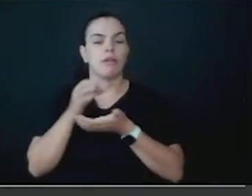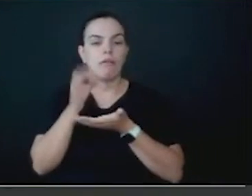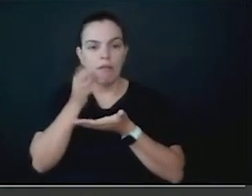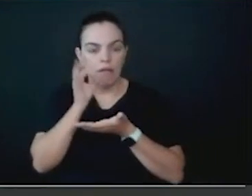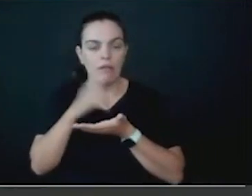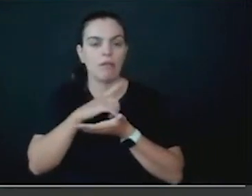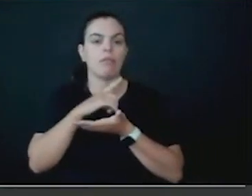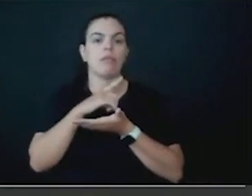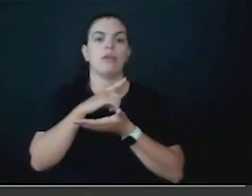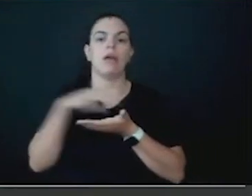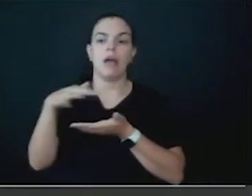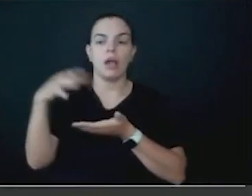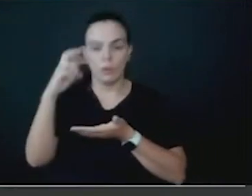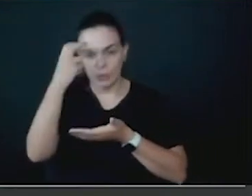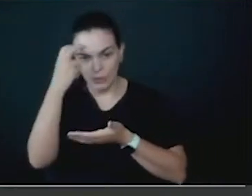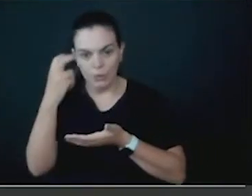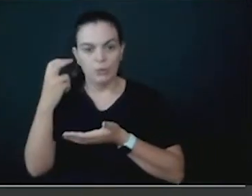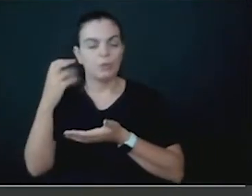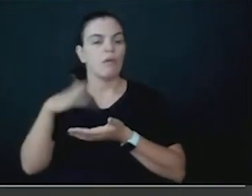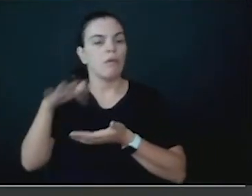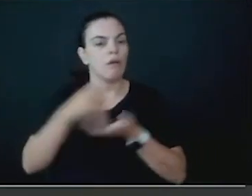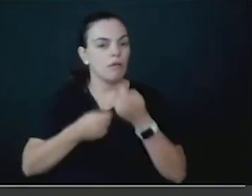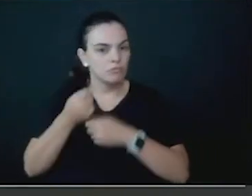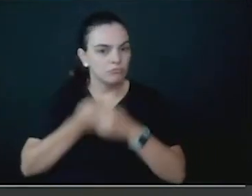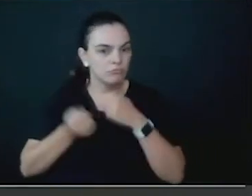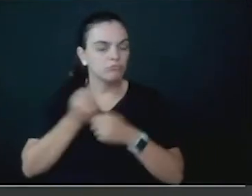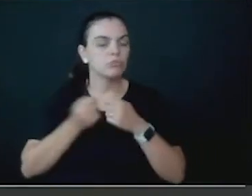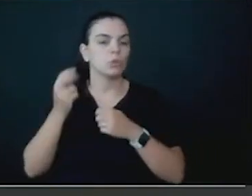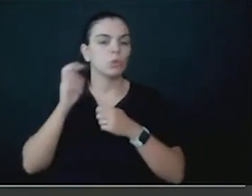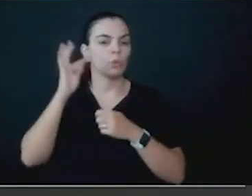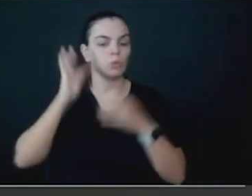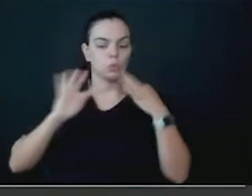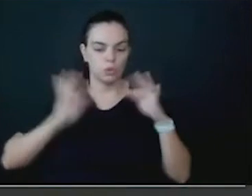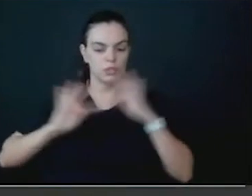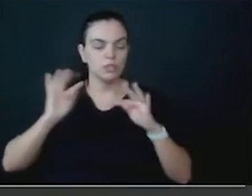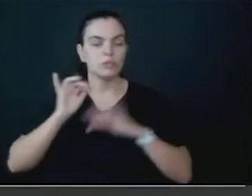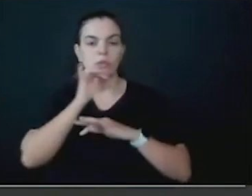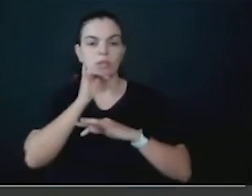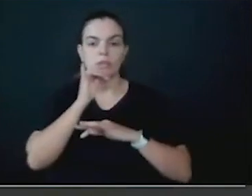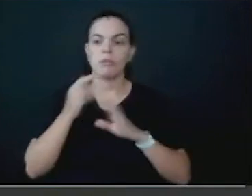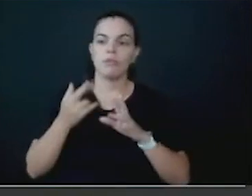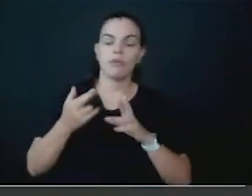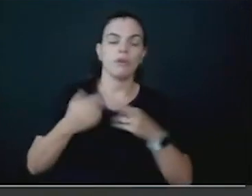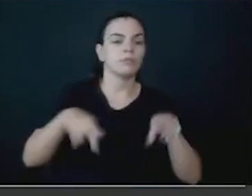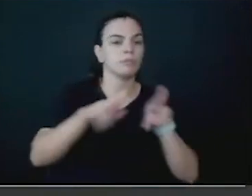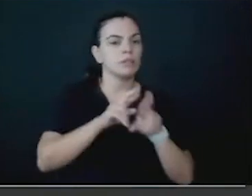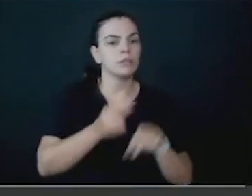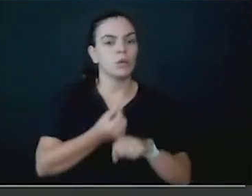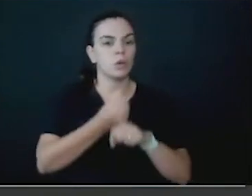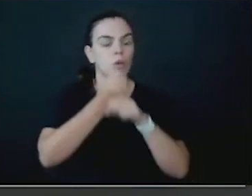outras questões mais administrativas ali do turismo, como plano de retomada econômica, plano de marketing, que são todas ações que